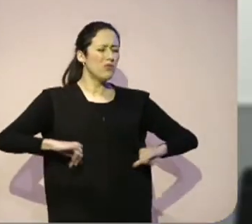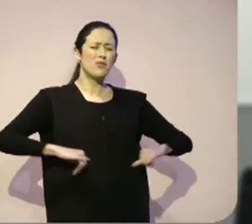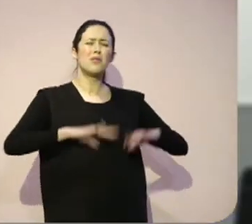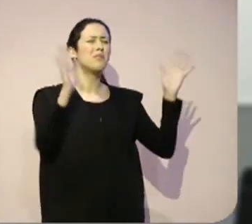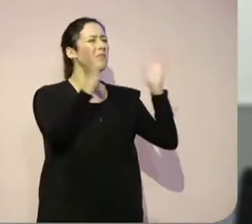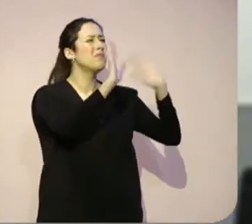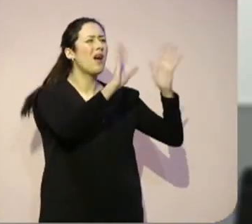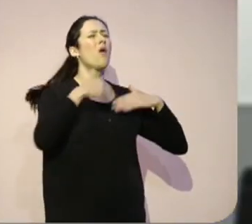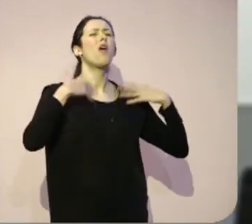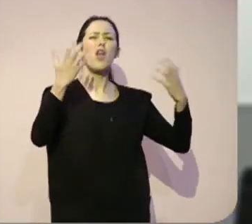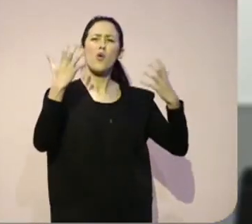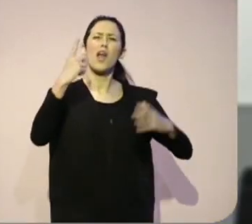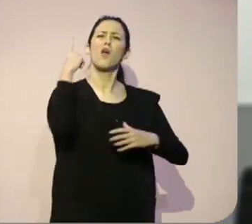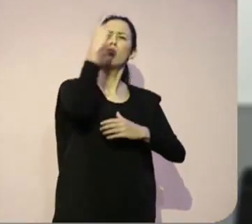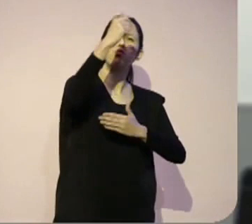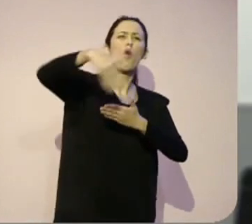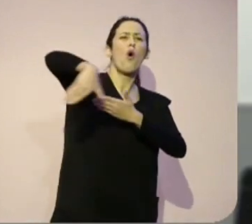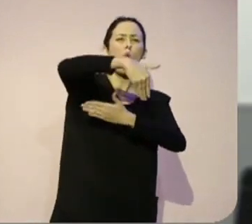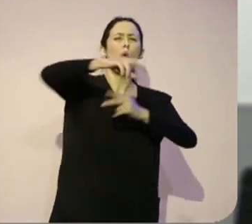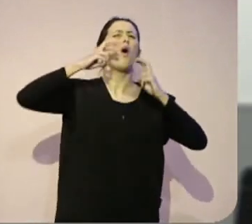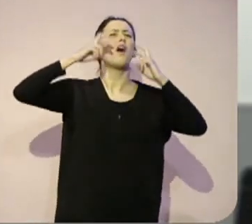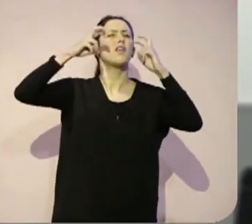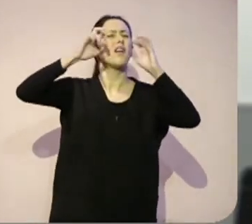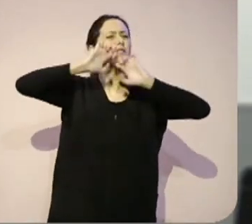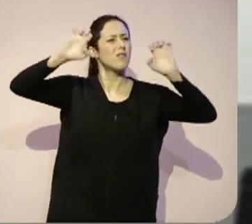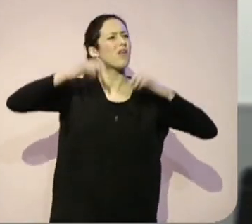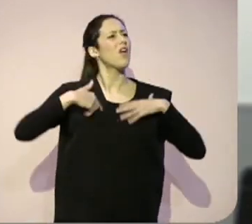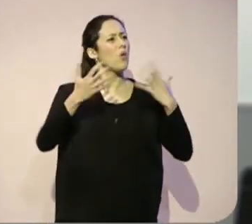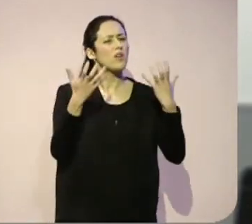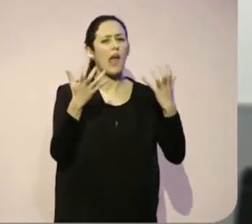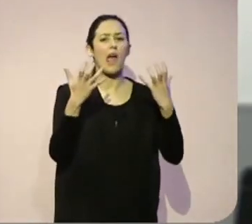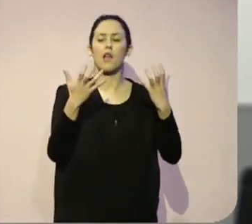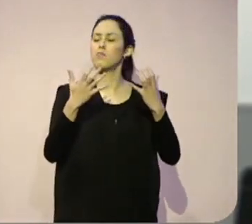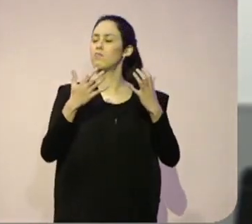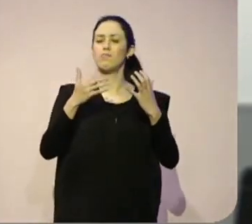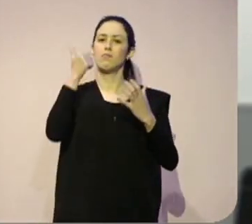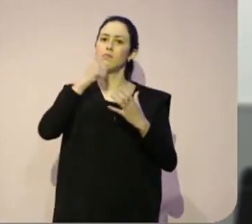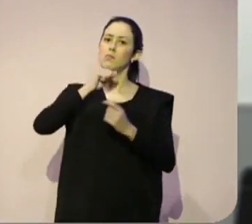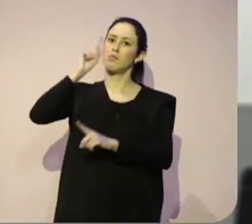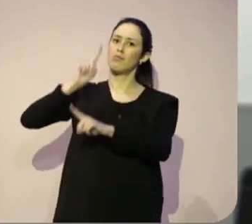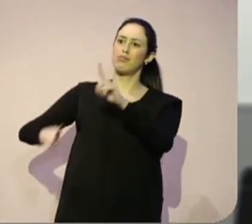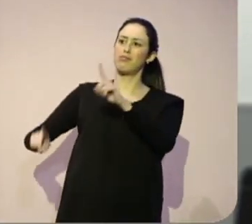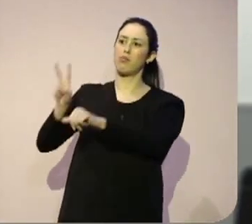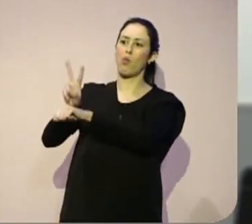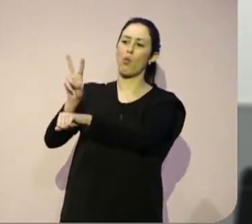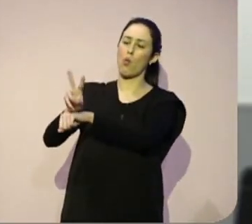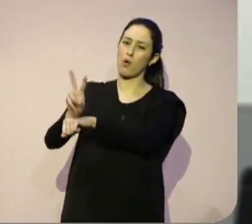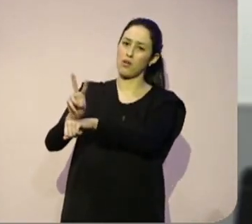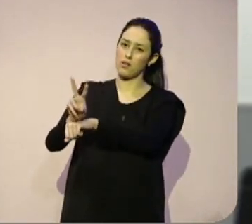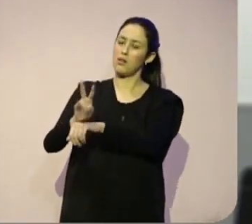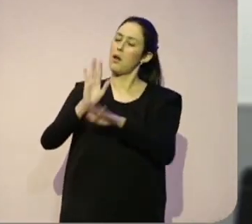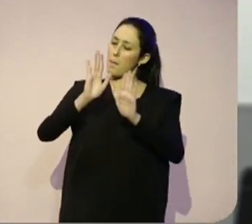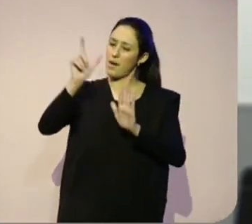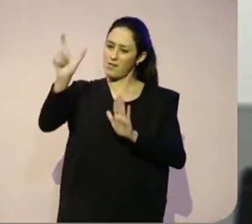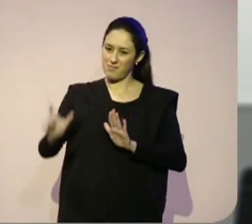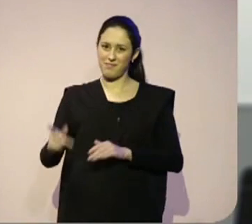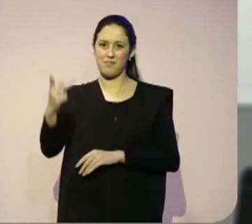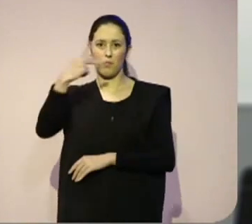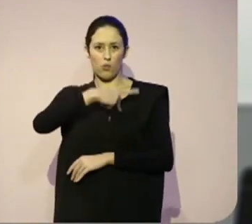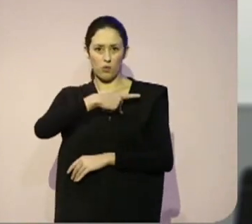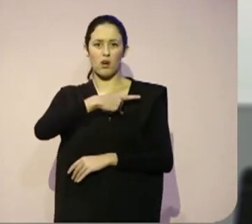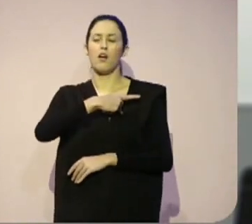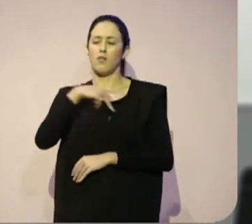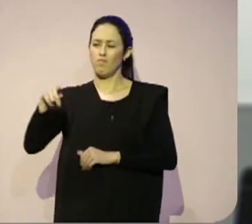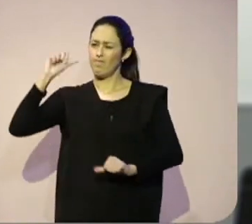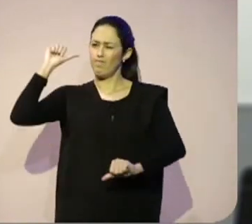Mas depois ele se transformou em um dos grandes defensores da fé no seu tempo. Se